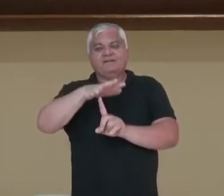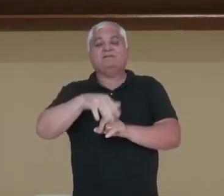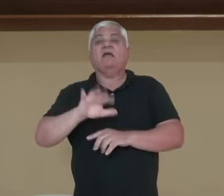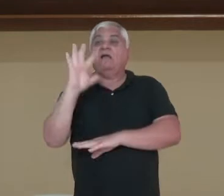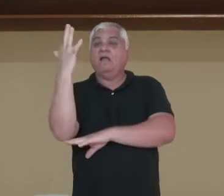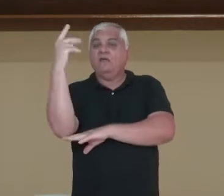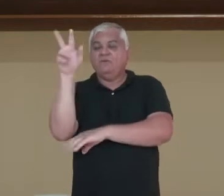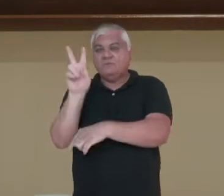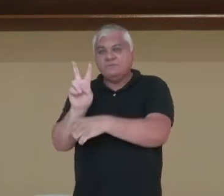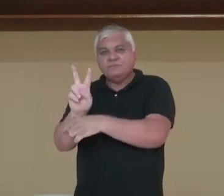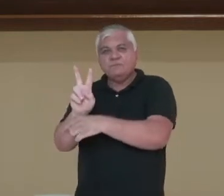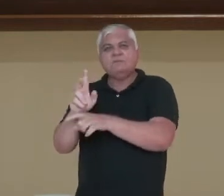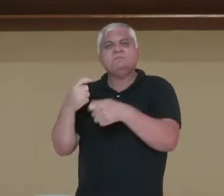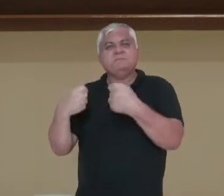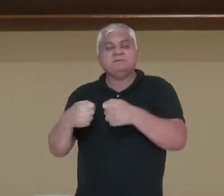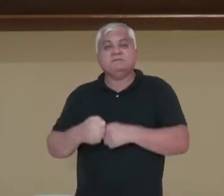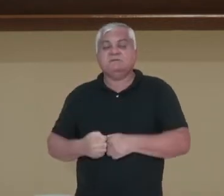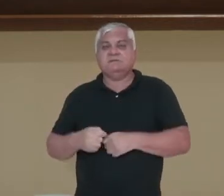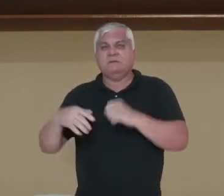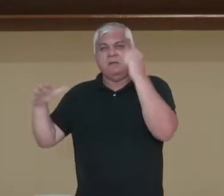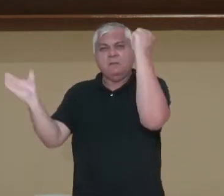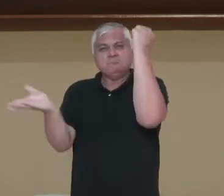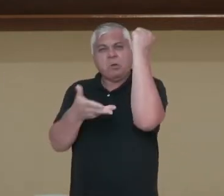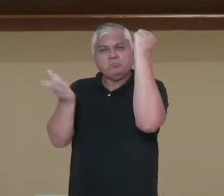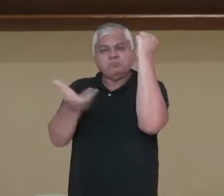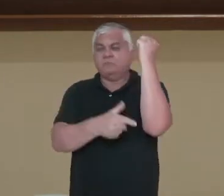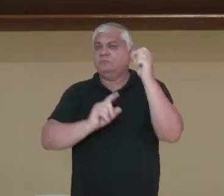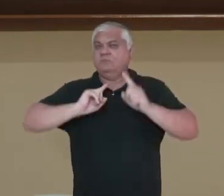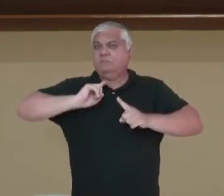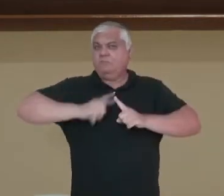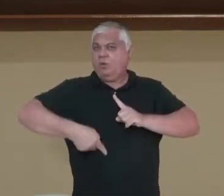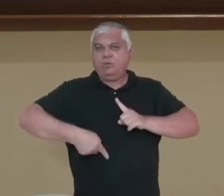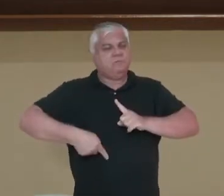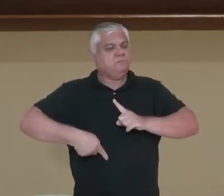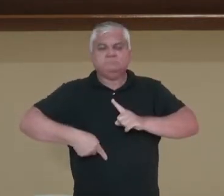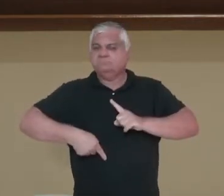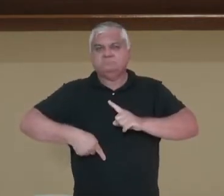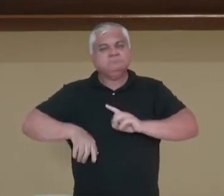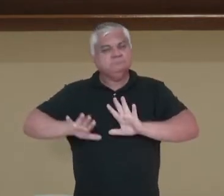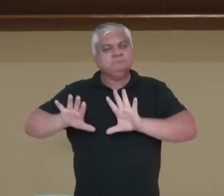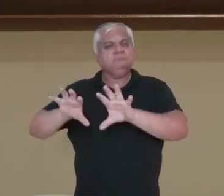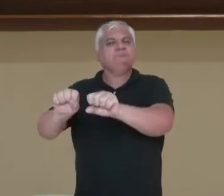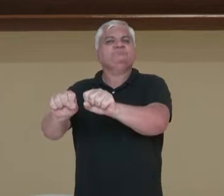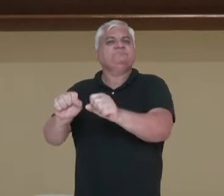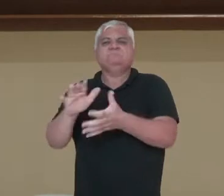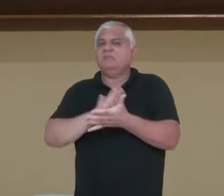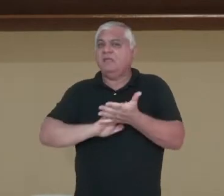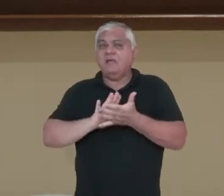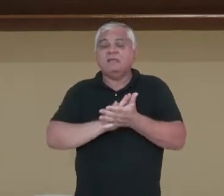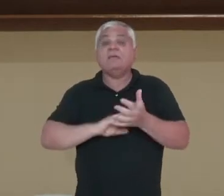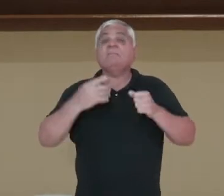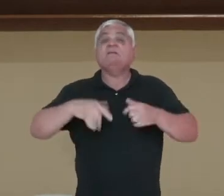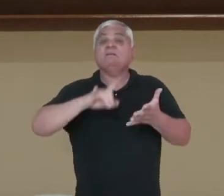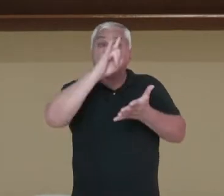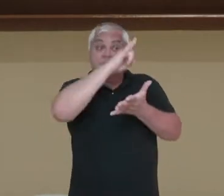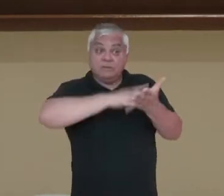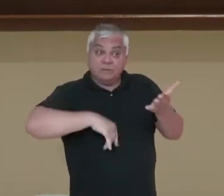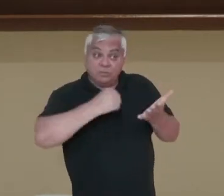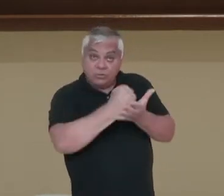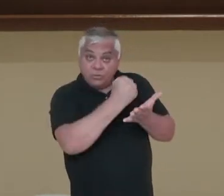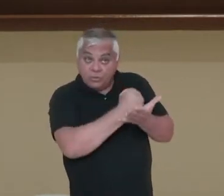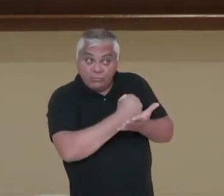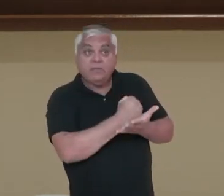proteger. Ela é proibida o corte, né? Não pode cortá-la, certo? A não ser que tenha uma autorização, né, para